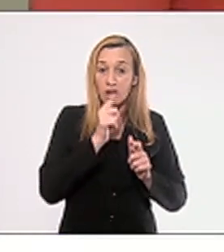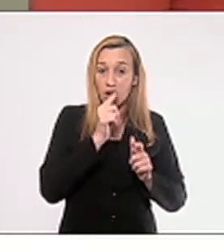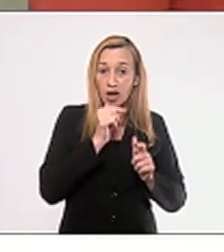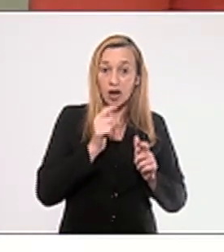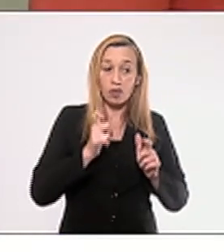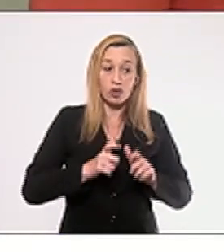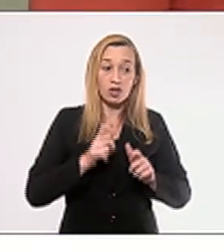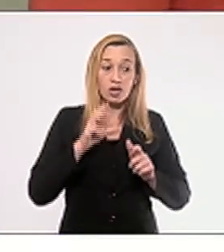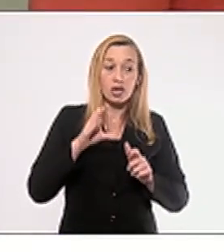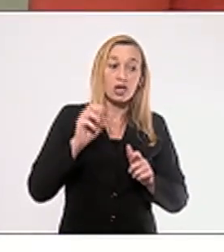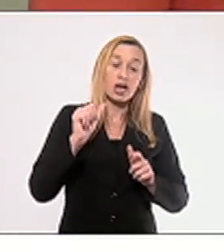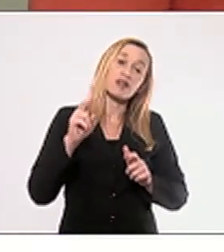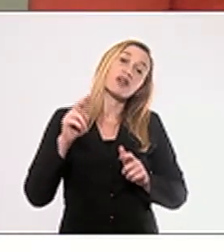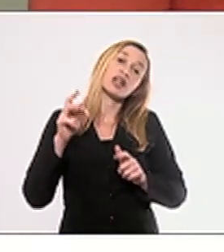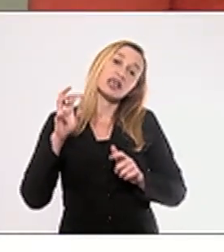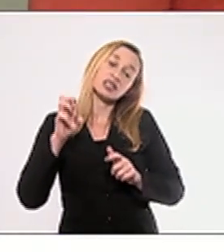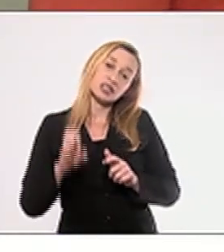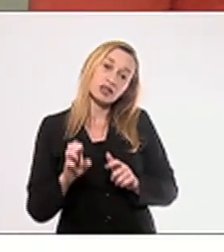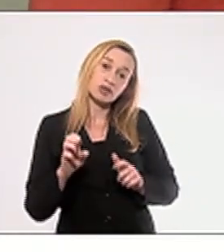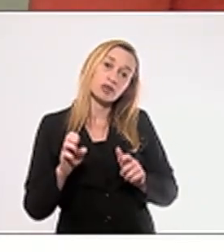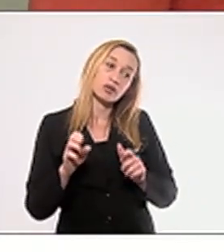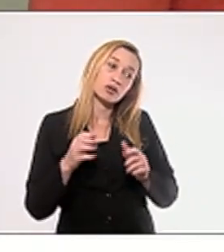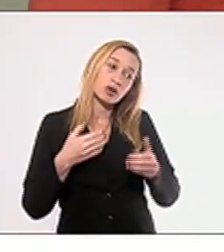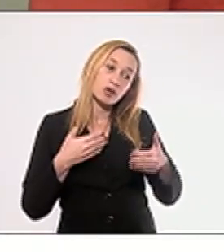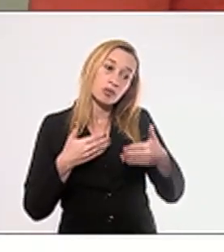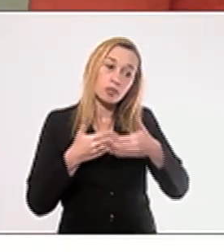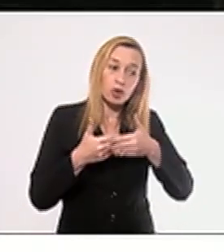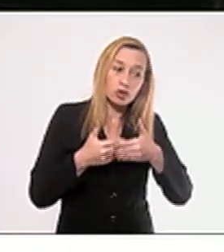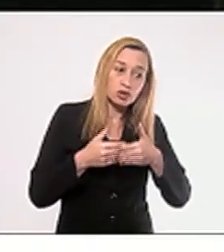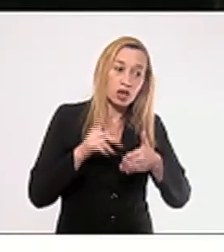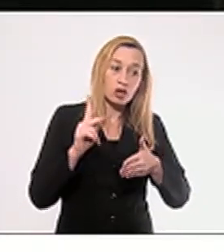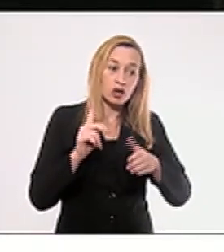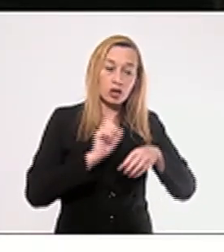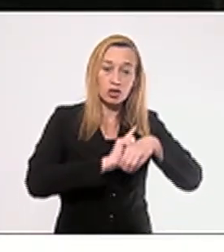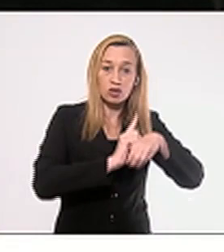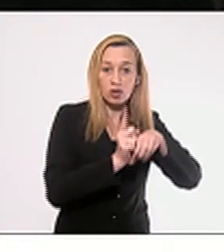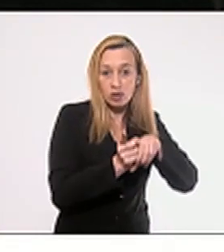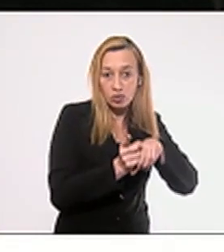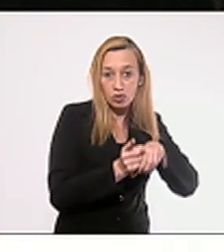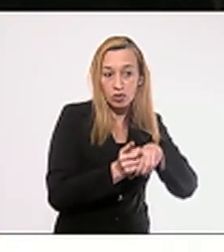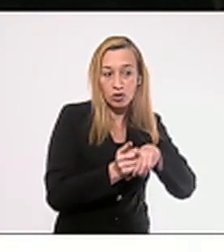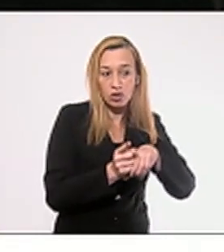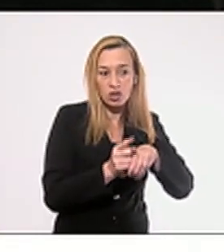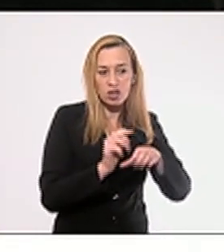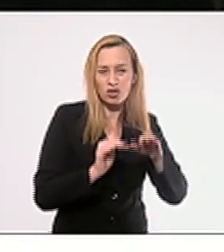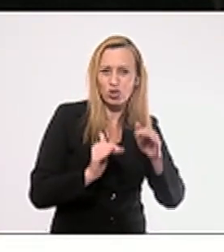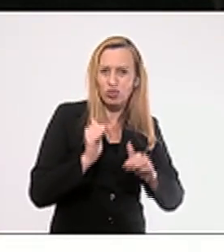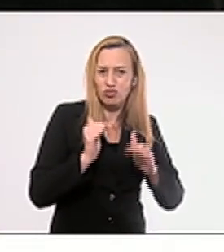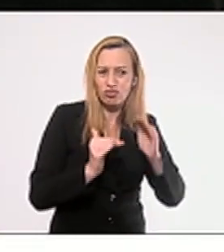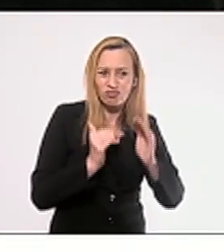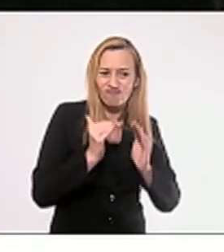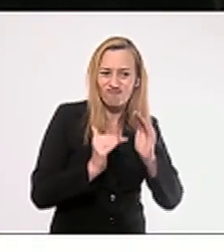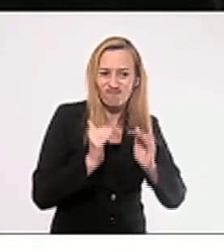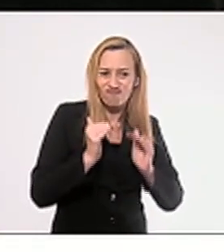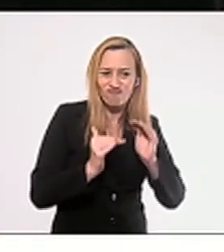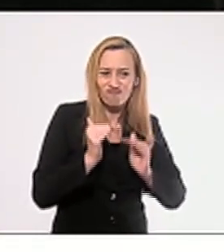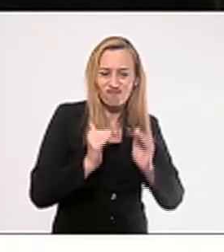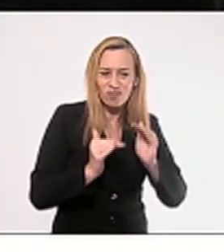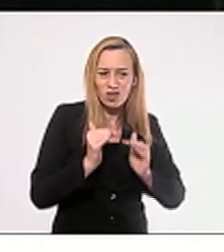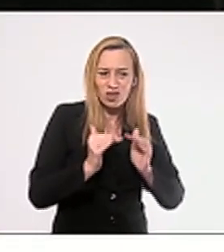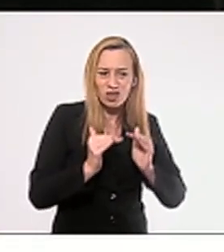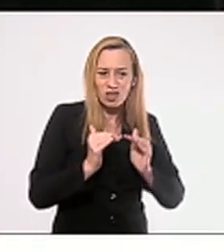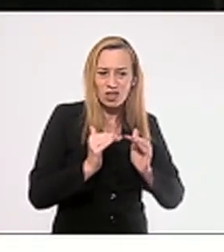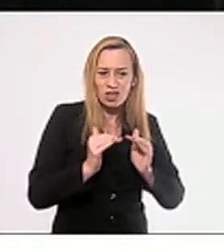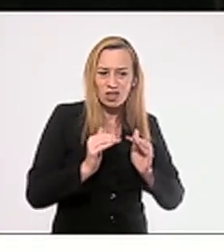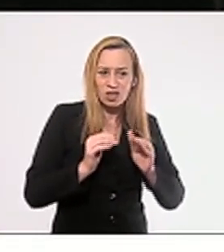no cavalete próximo ao hidrômetro. Isso altera a medição do hidrômetro e voltando à questão de